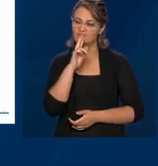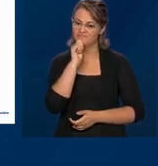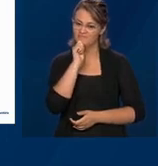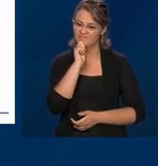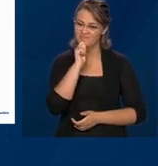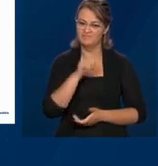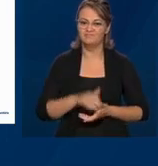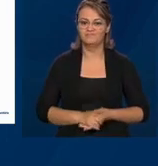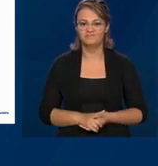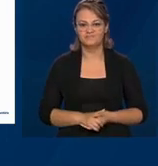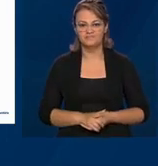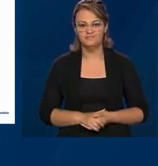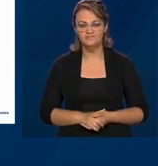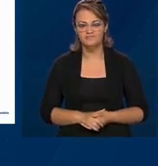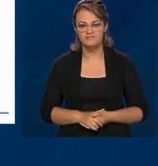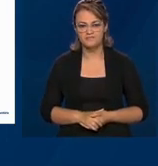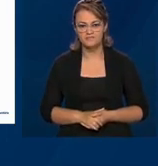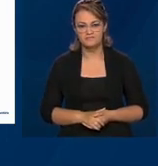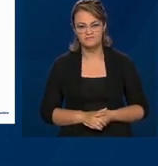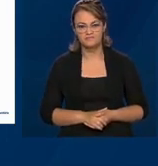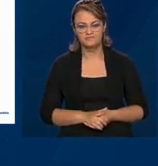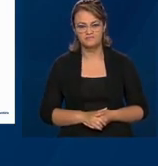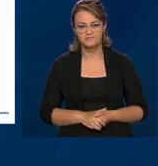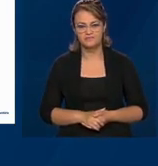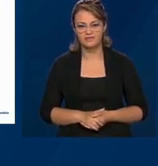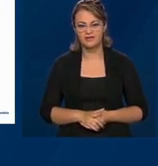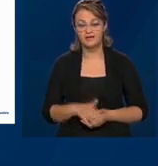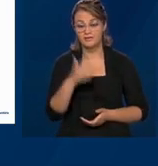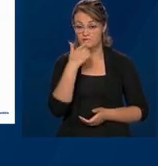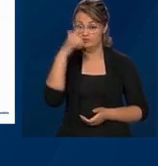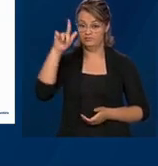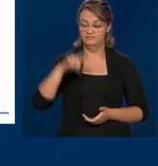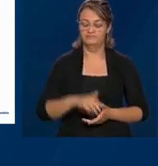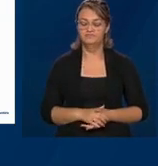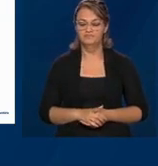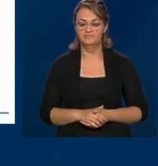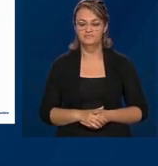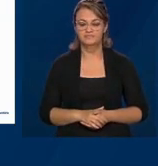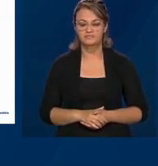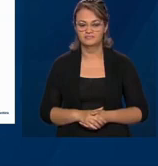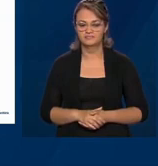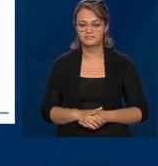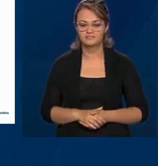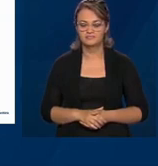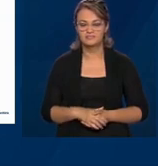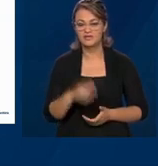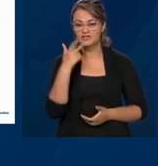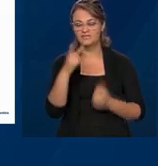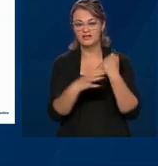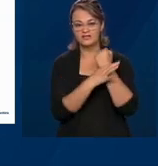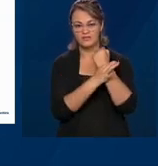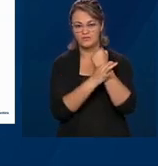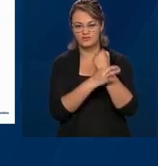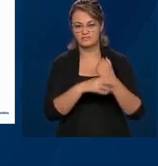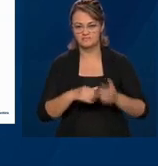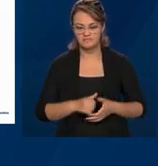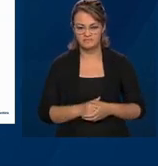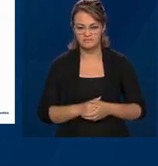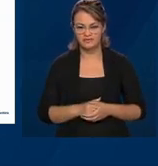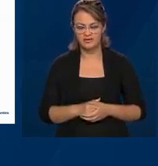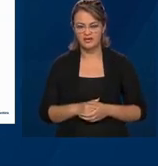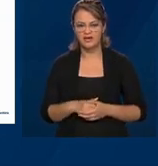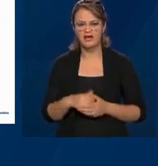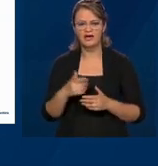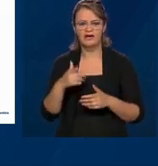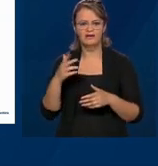Bom, e agora, na parte de segurança, nós percebemos que a ocorrência de